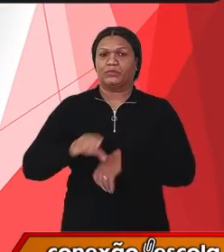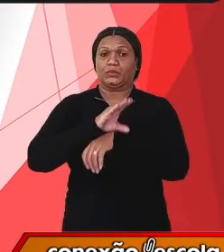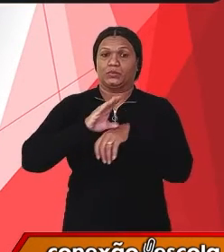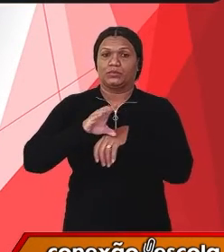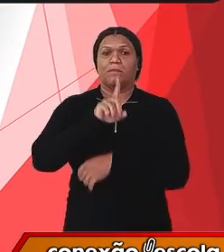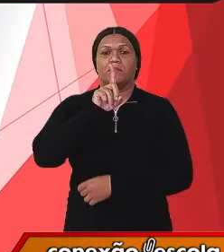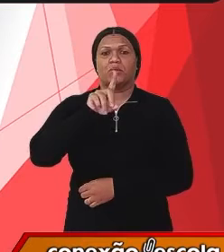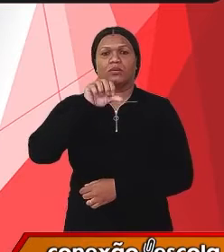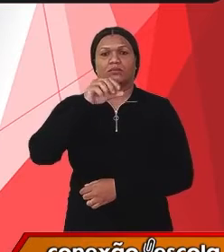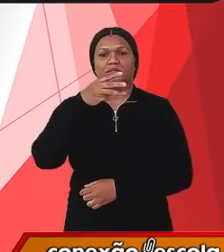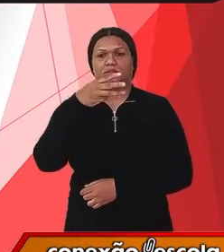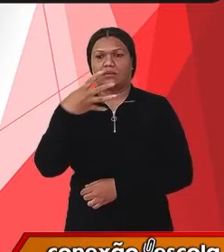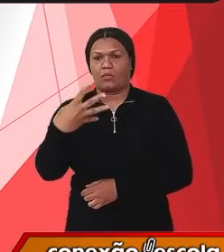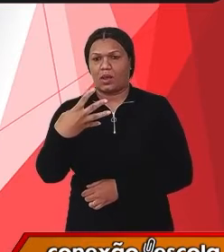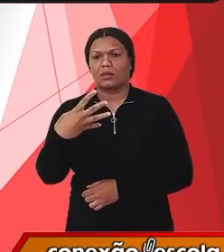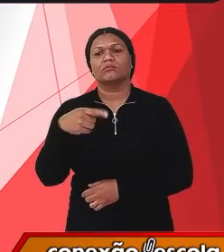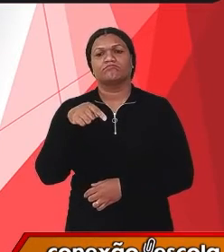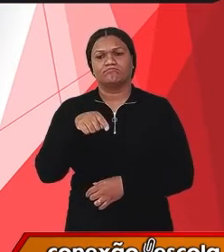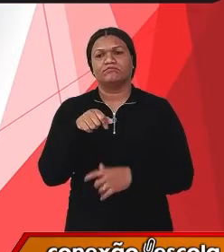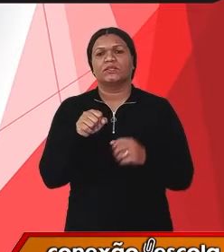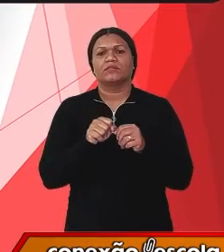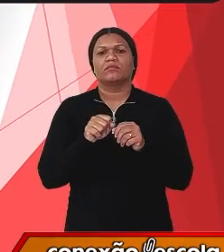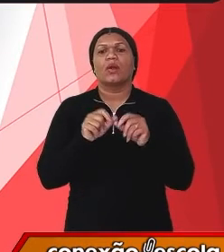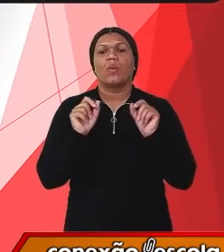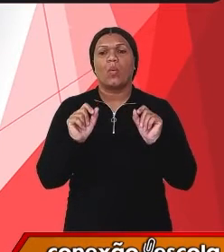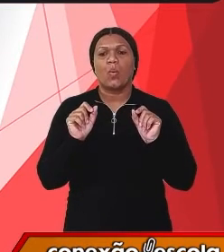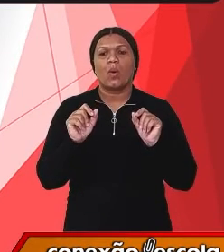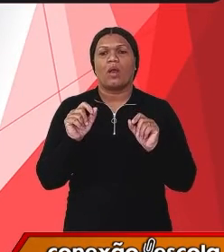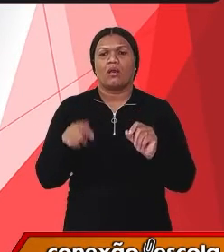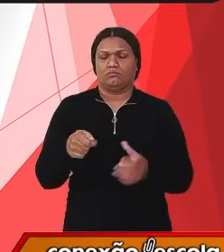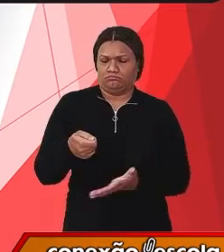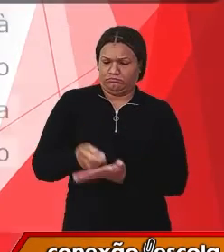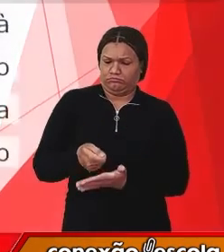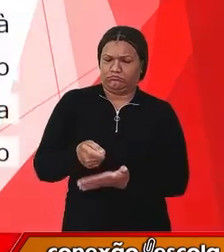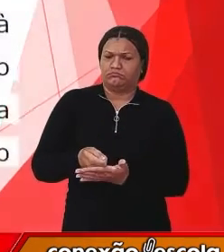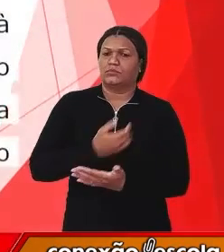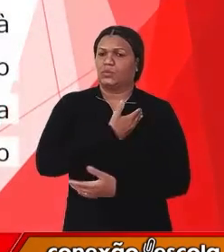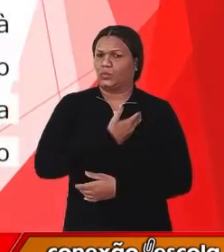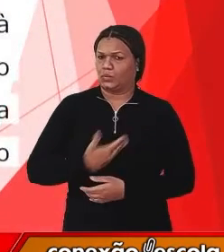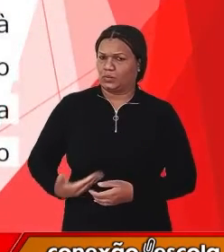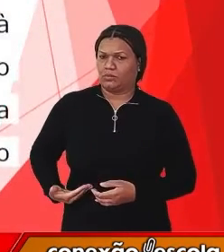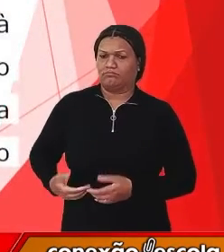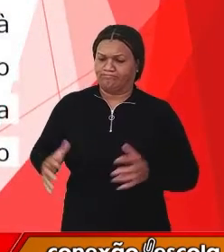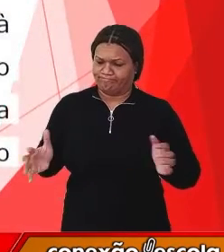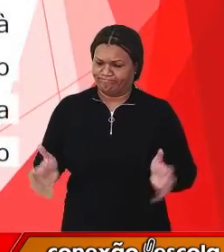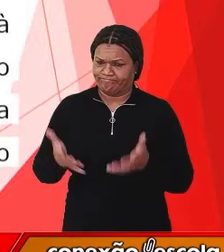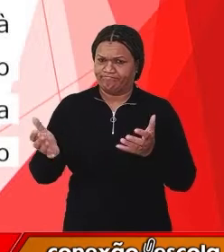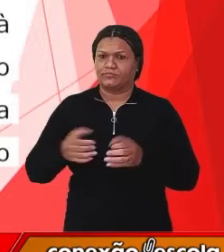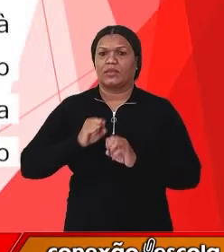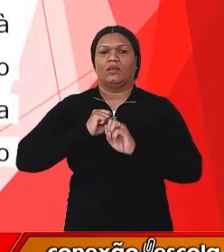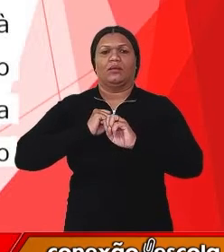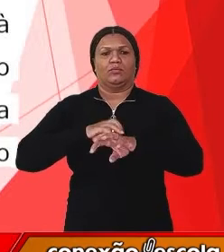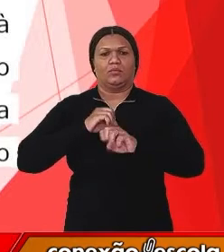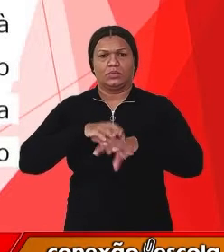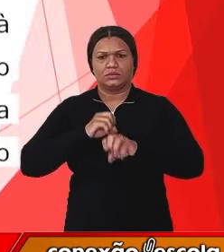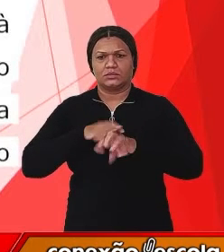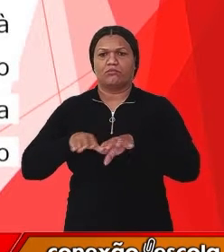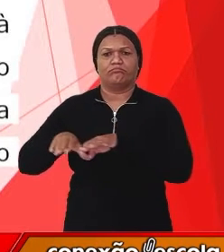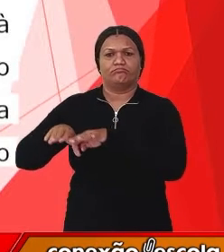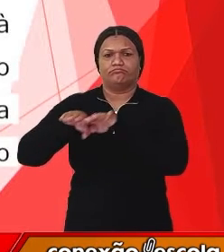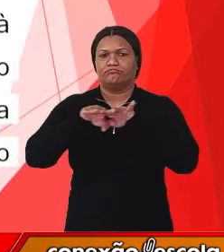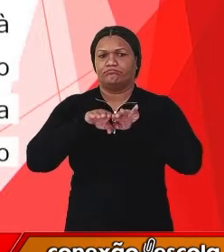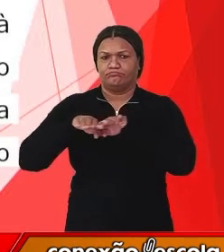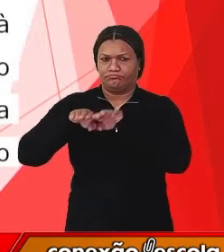1934, que determinava que era dever do Estado estimular a educação eugênica. E o